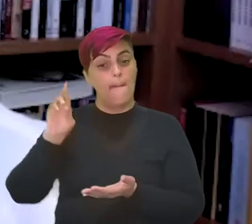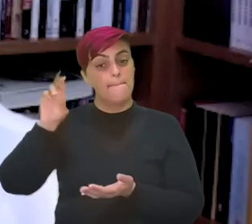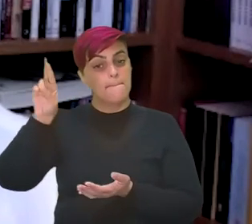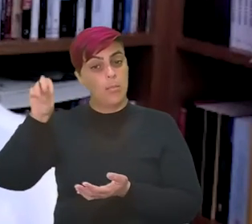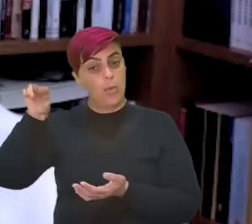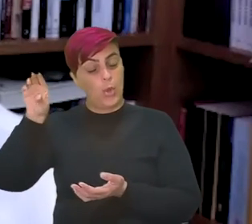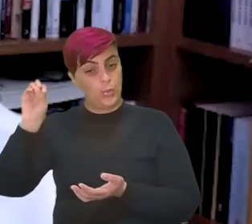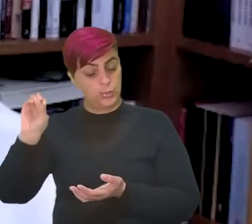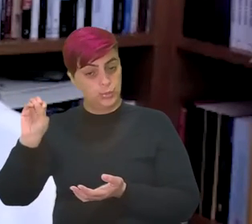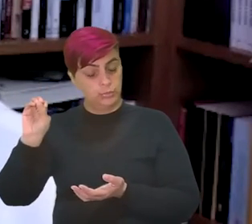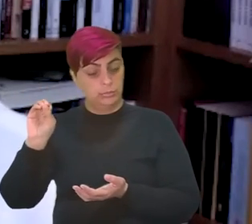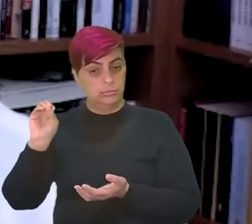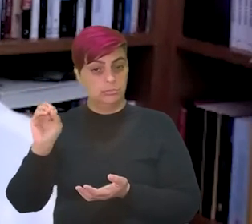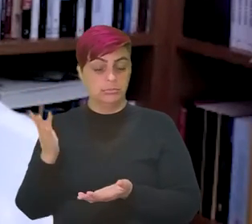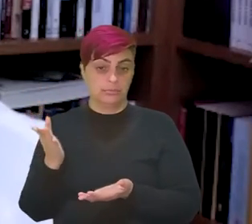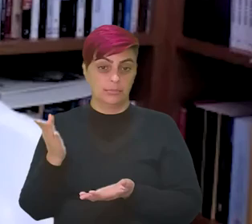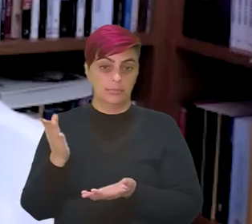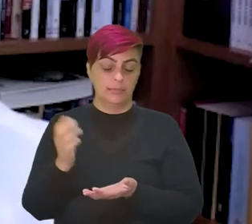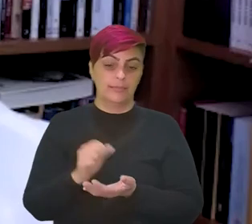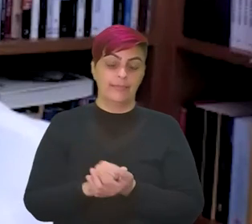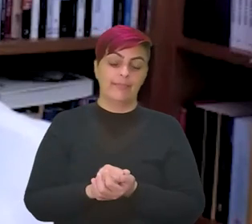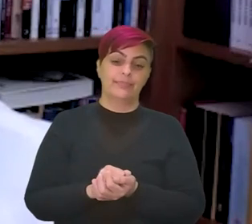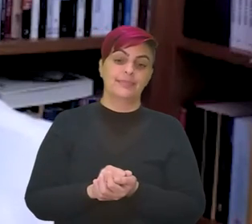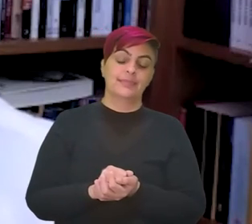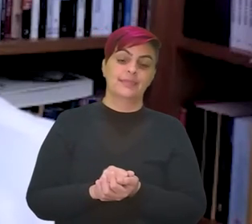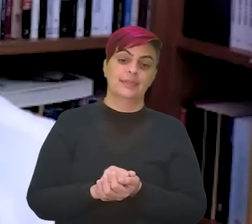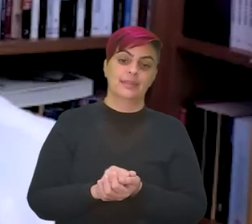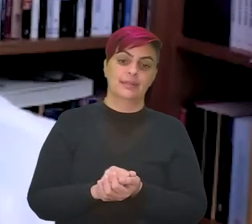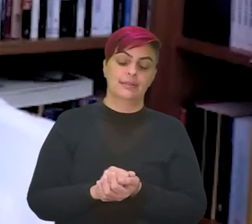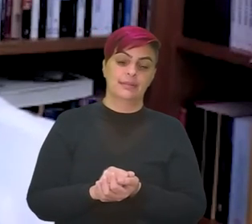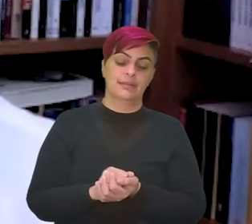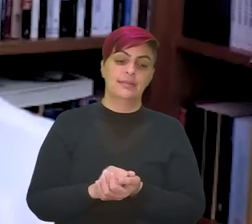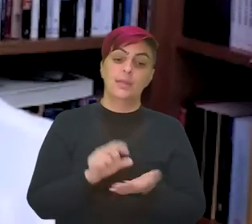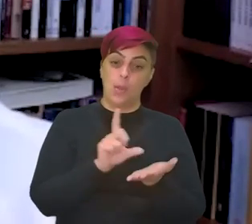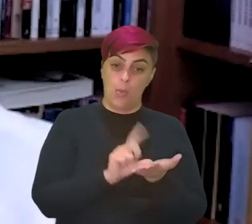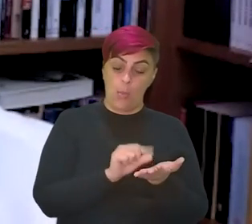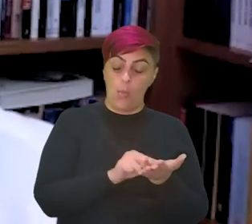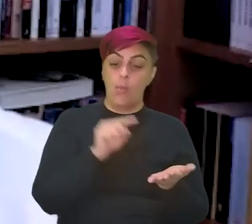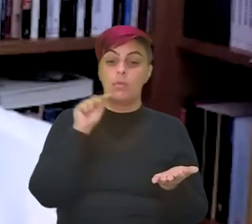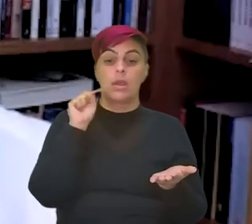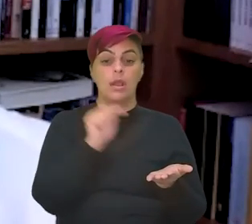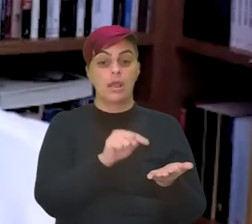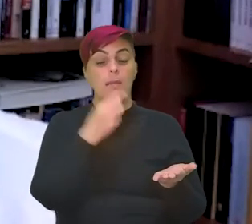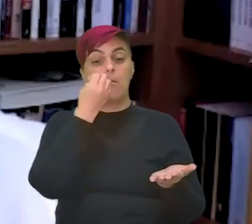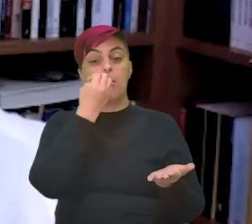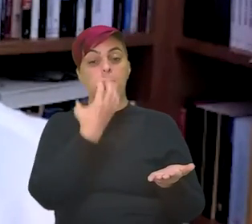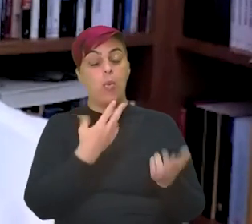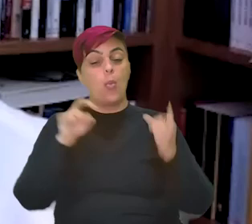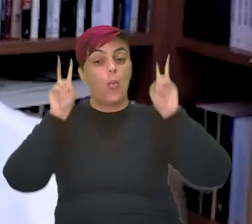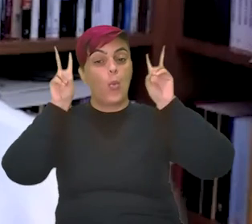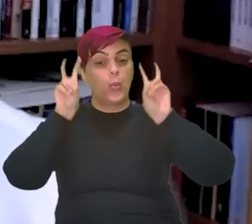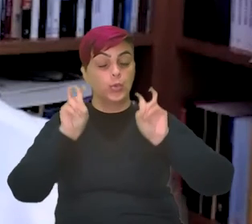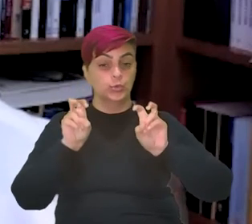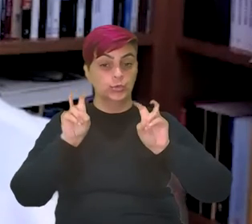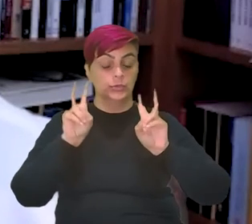do Bruno Latour, que nem sempre eu sou tão fã, mas enfim, esse artigo é muito bom,